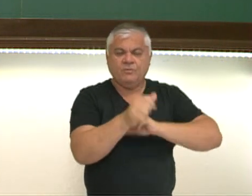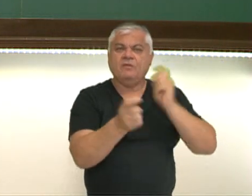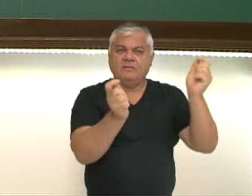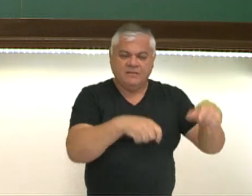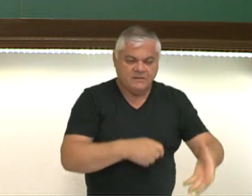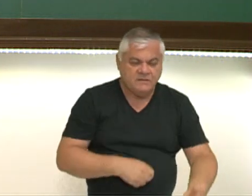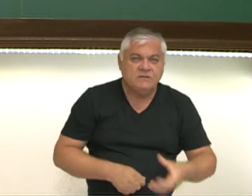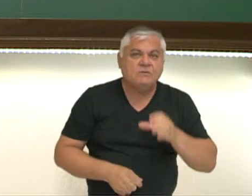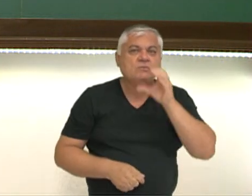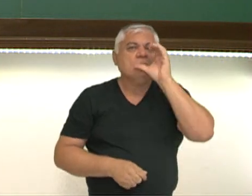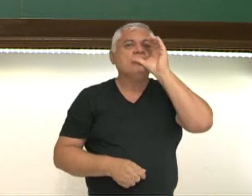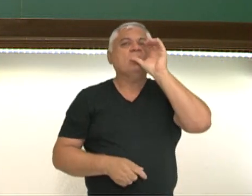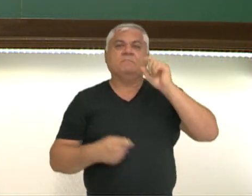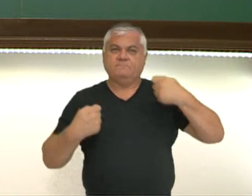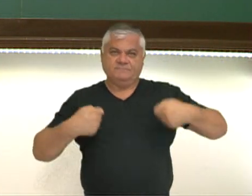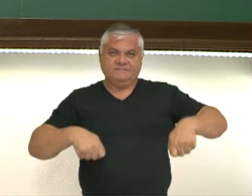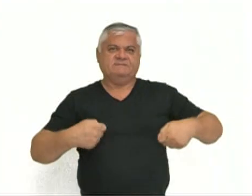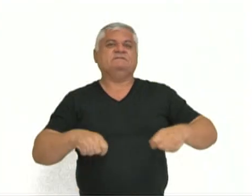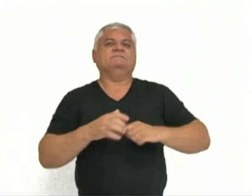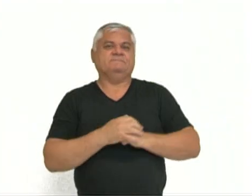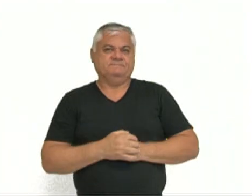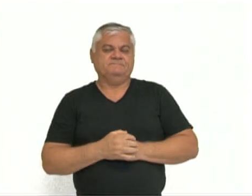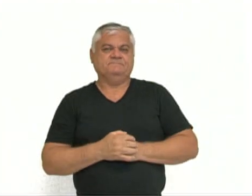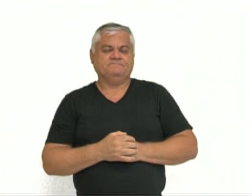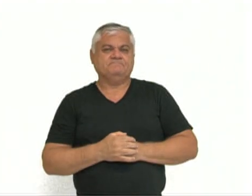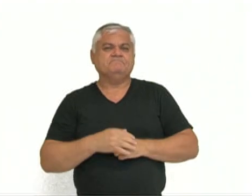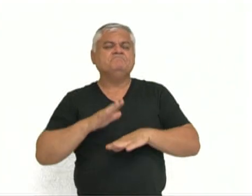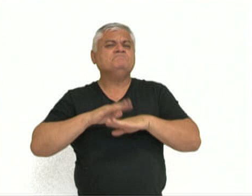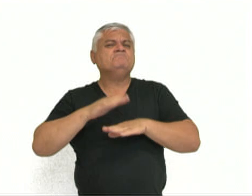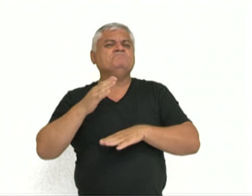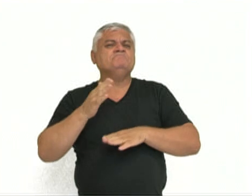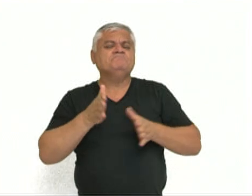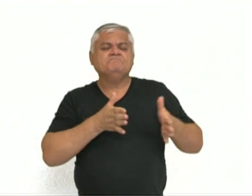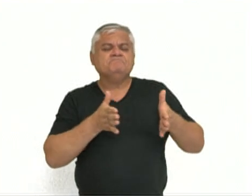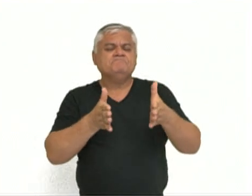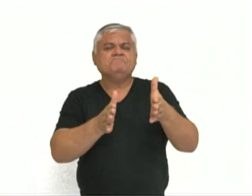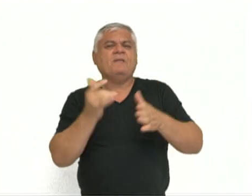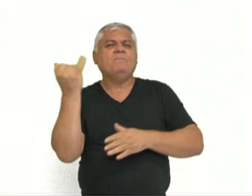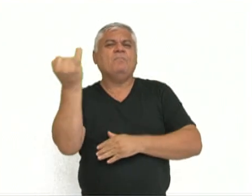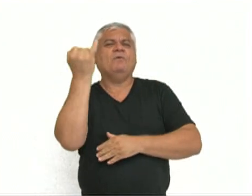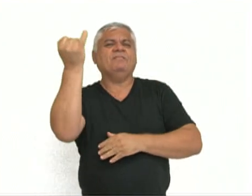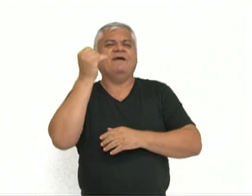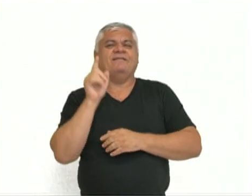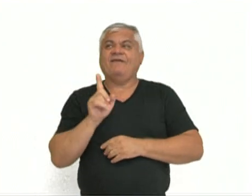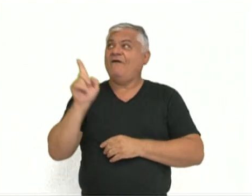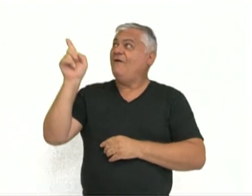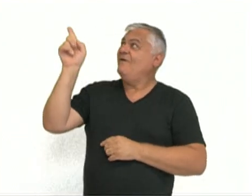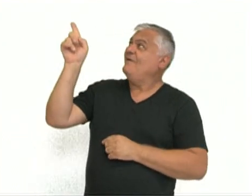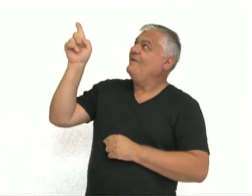fato. Um dos mananciais importantes que eu mostro aqui para vocês